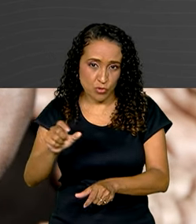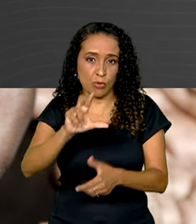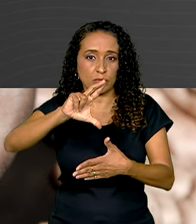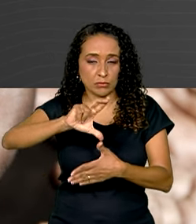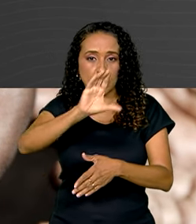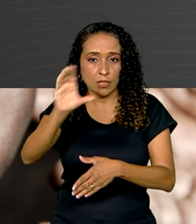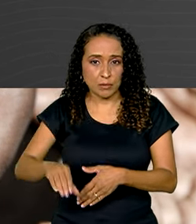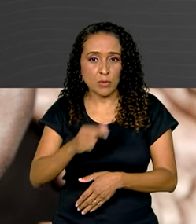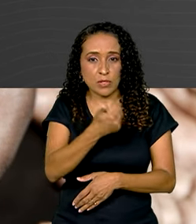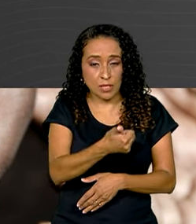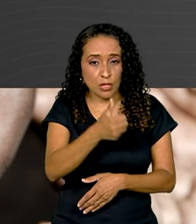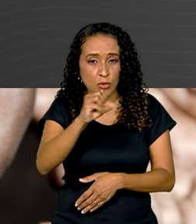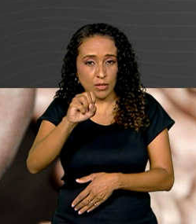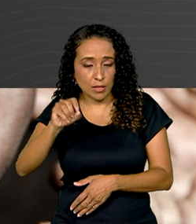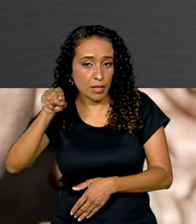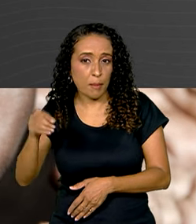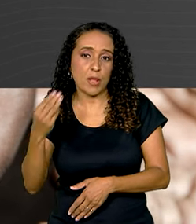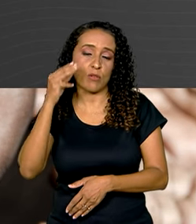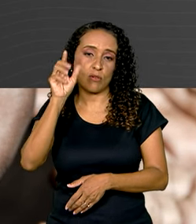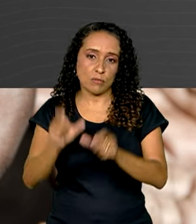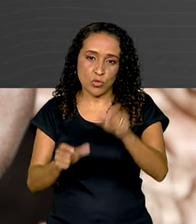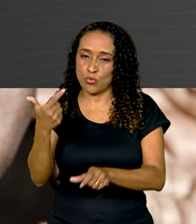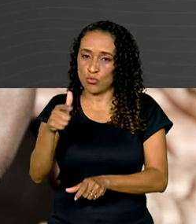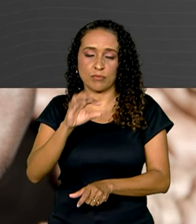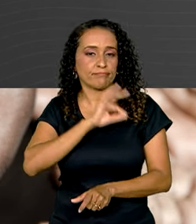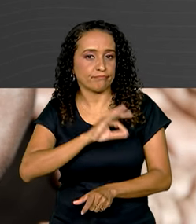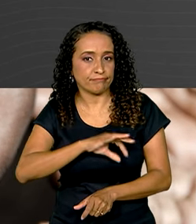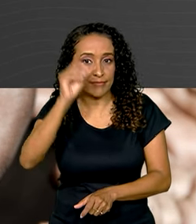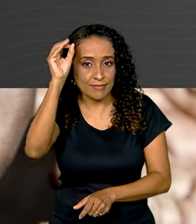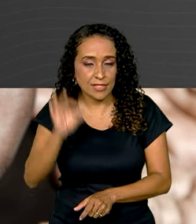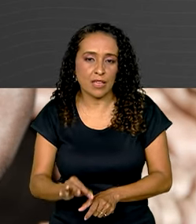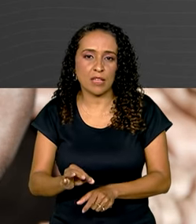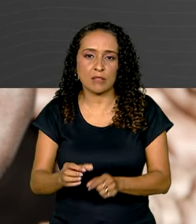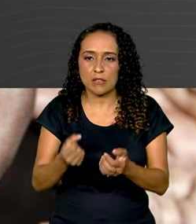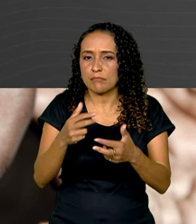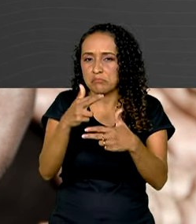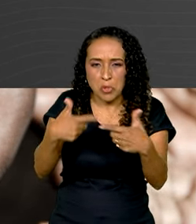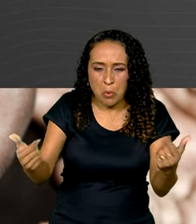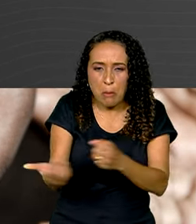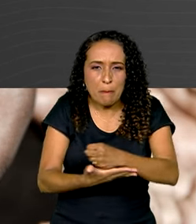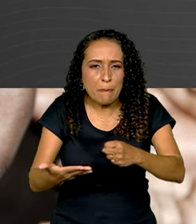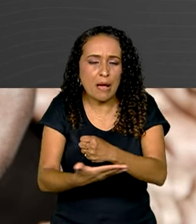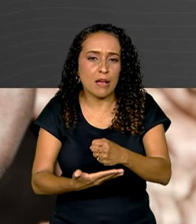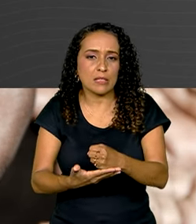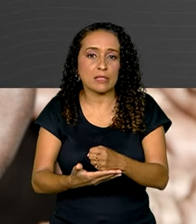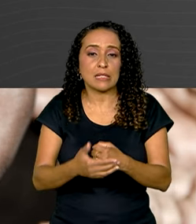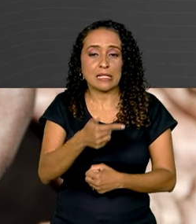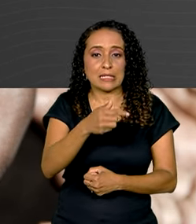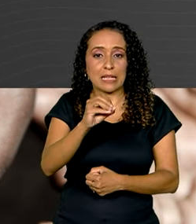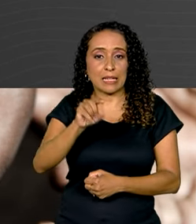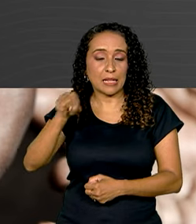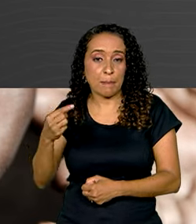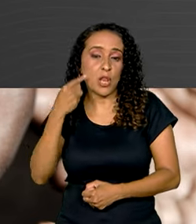180 milhões de pessoas não possuem renda suficiente para suas necessidades básicas e 70